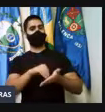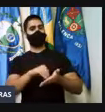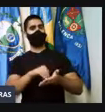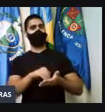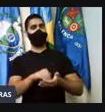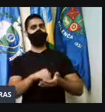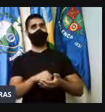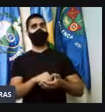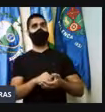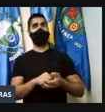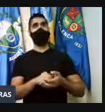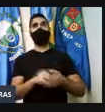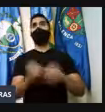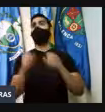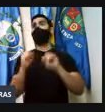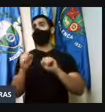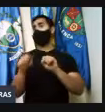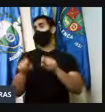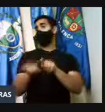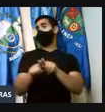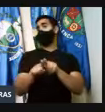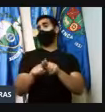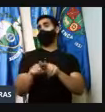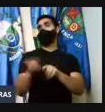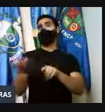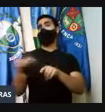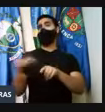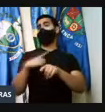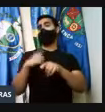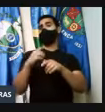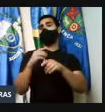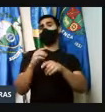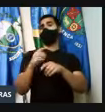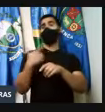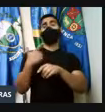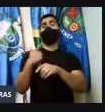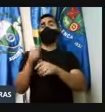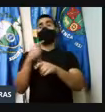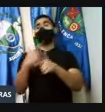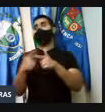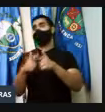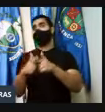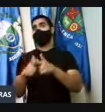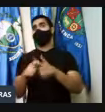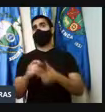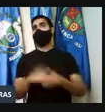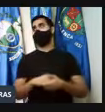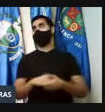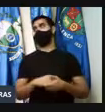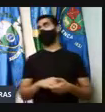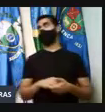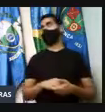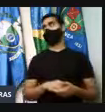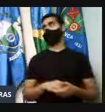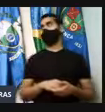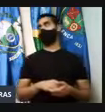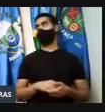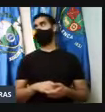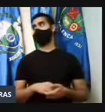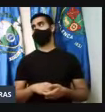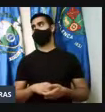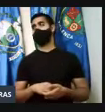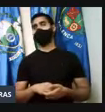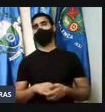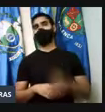até poderia ter sido evitado, talvez, esse caos todo que a gente está vendo. Então, presidente, por